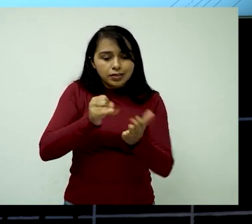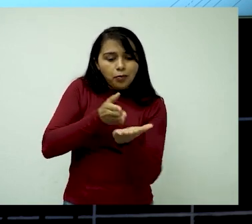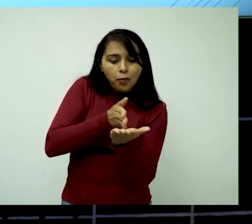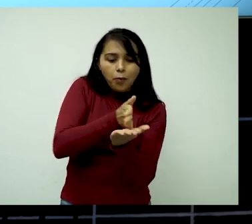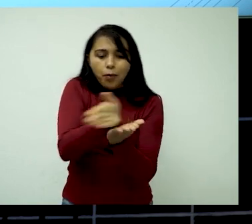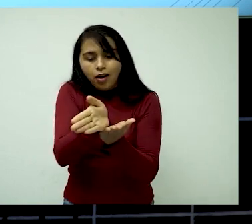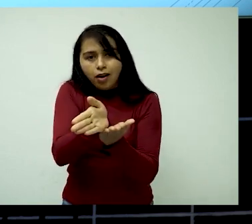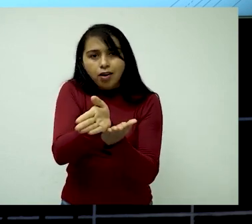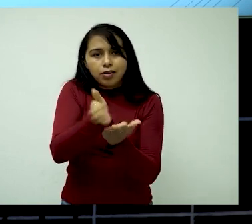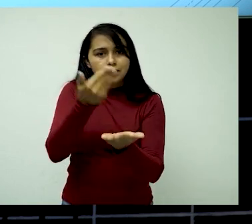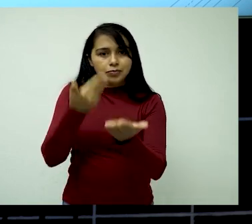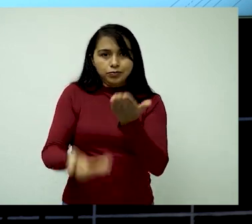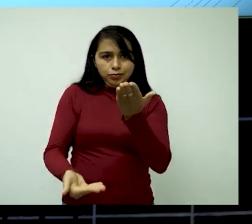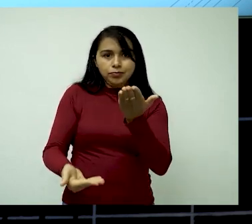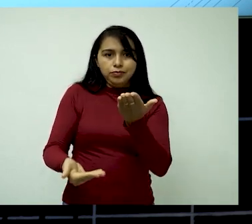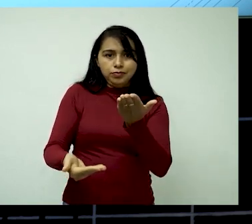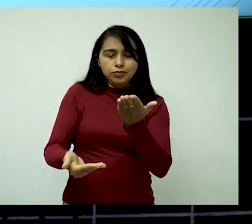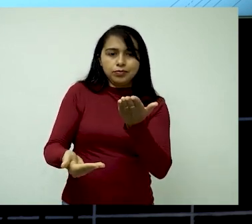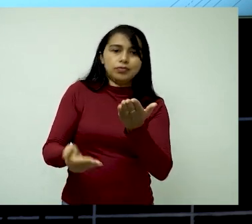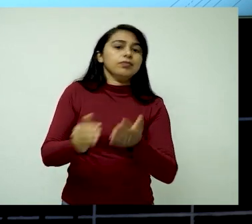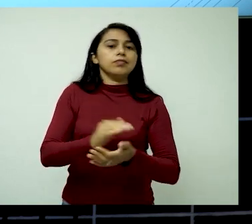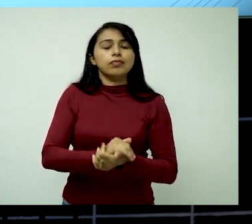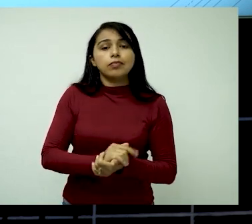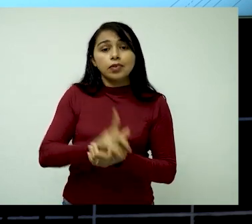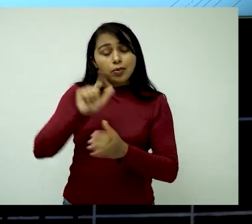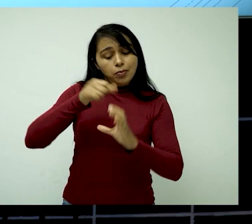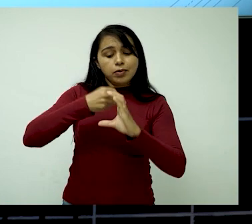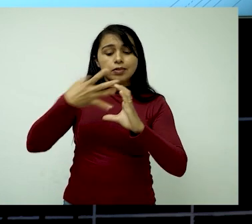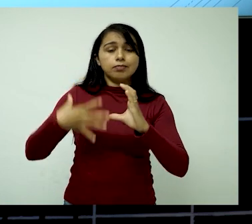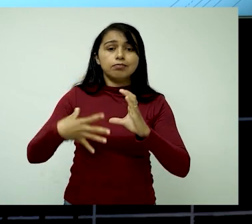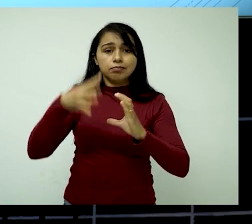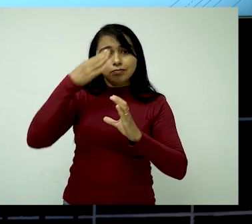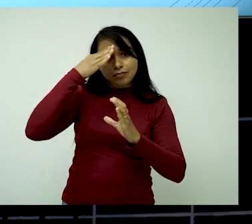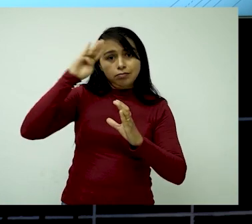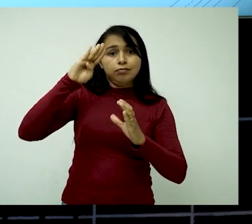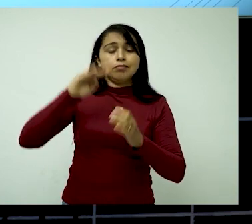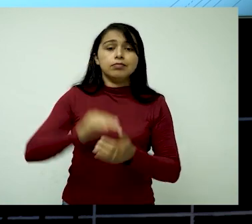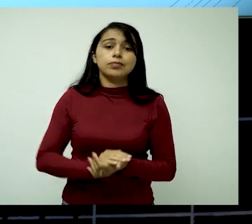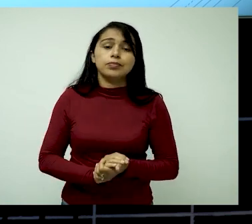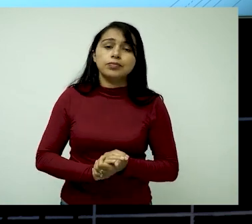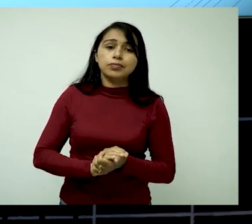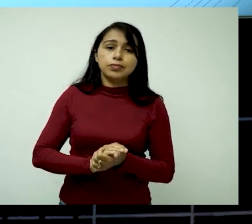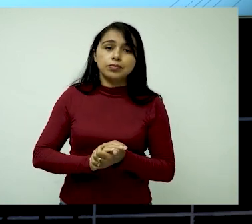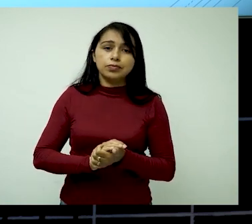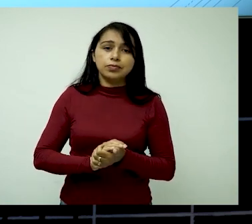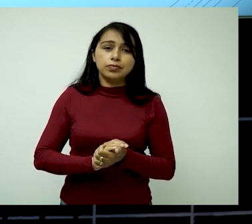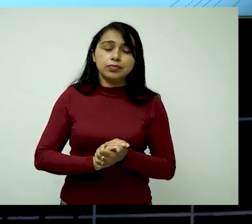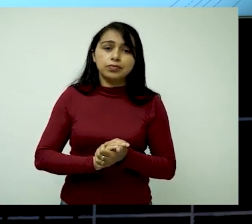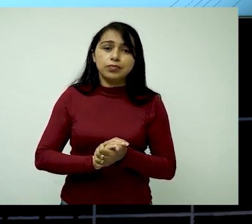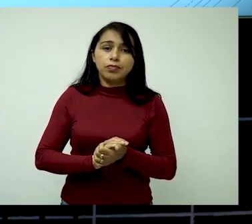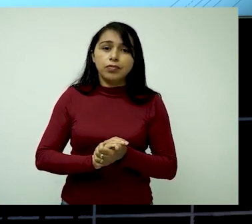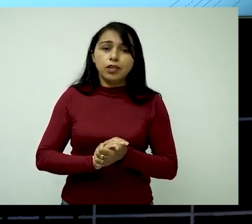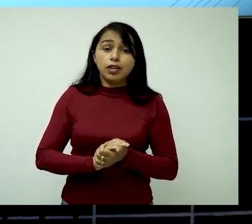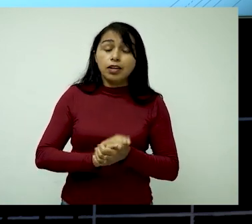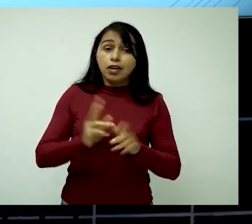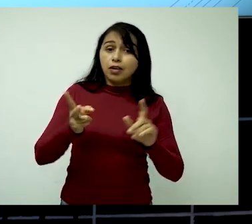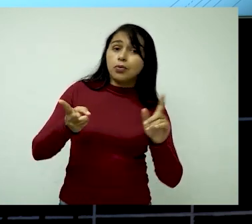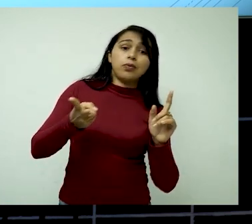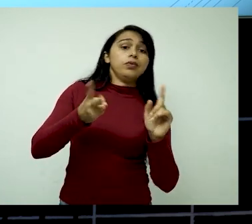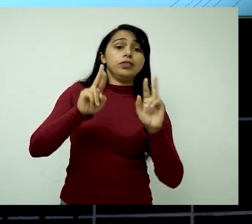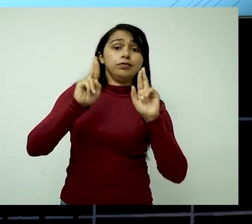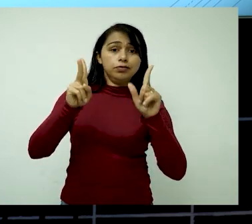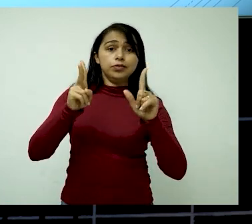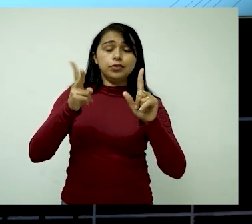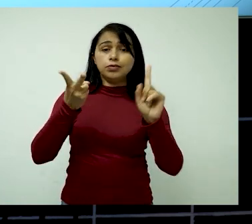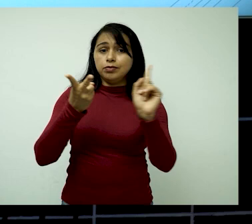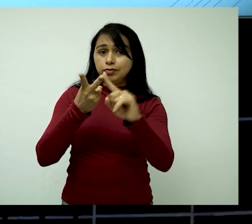prova está desclassificada, tá? E aí, como uma das características que eu coloquei para vocês. Agora vem comigo, olha aqui a diferença que a